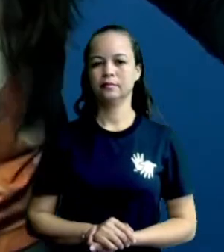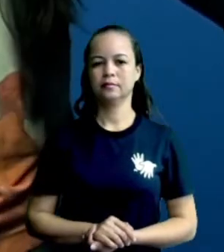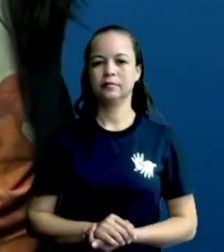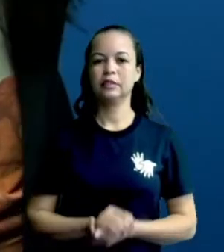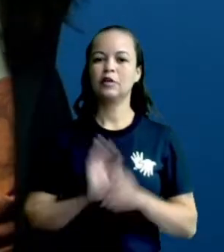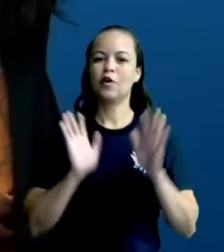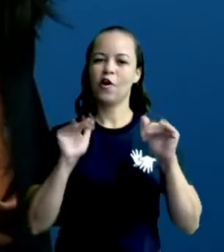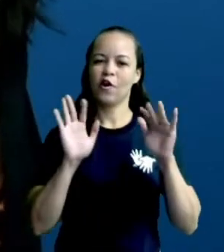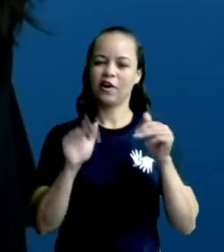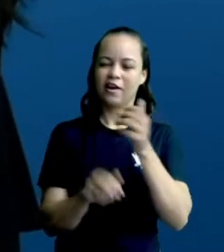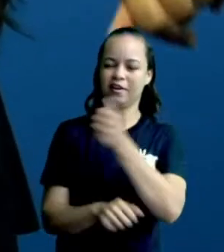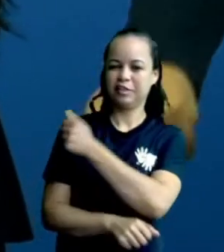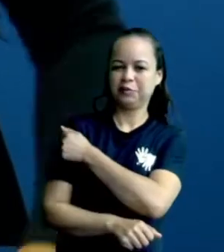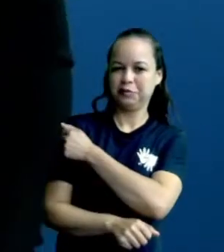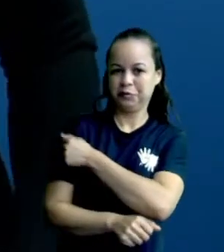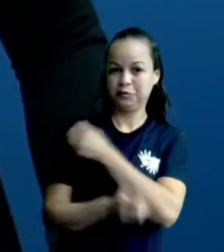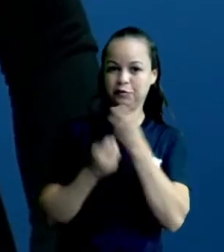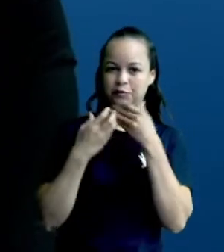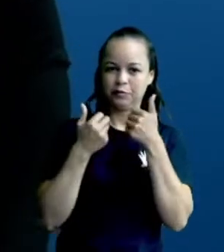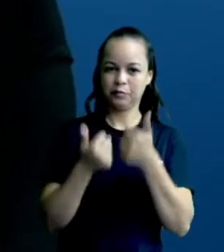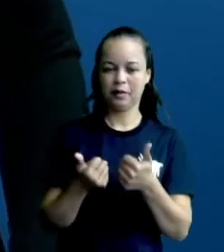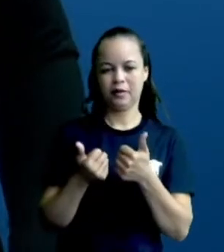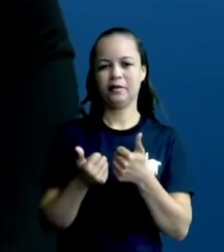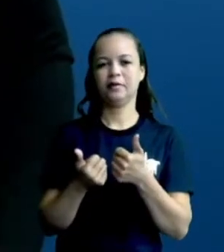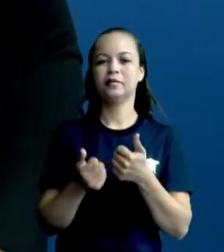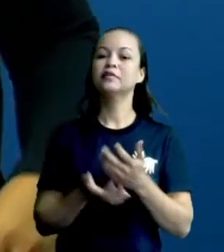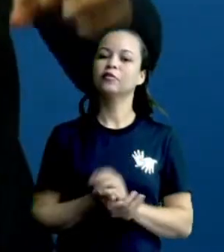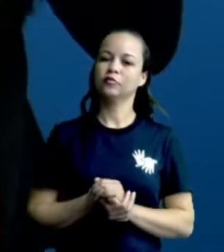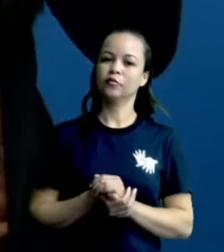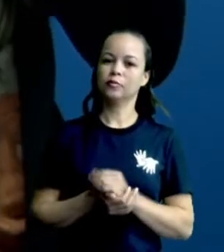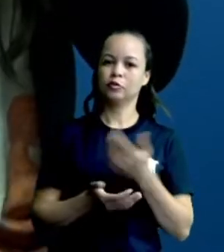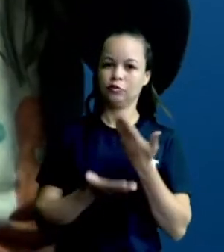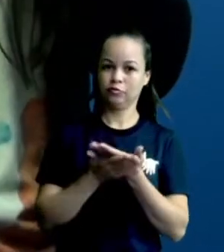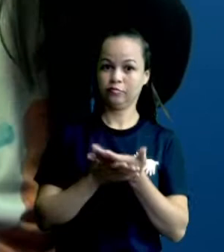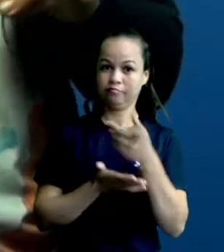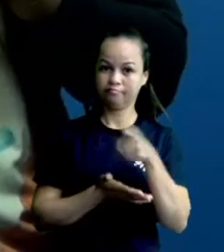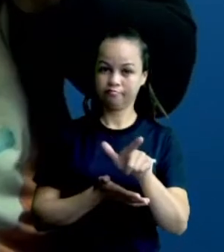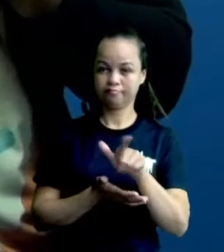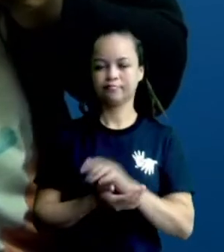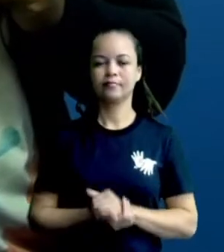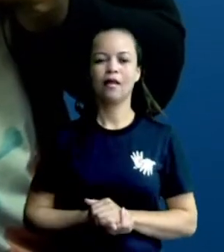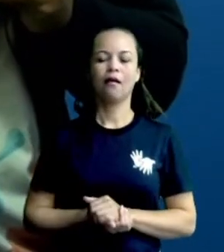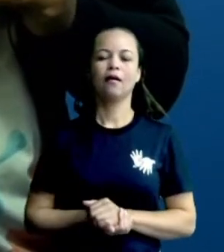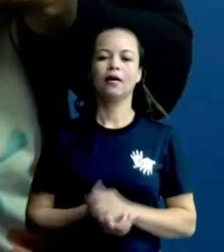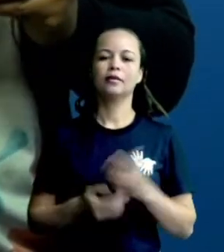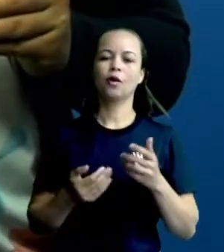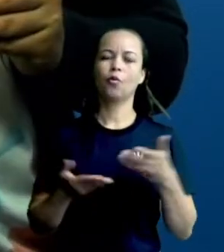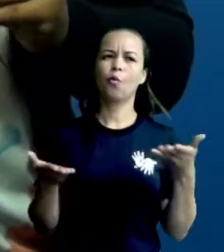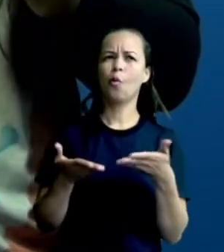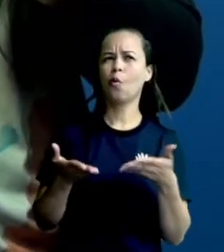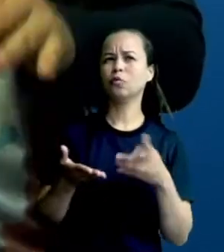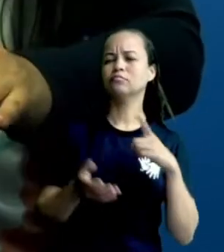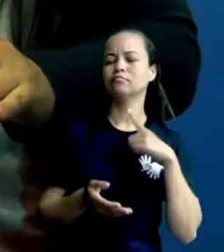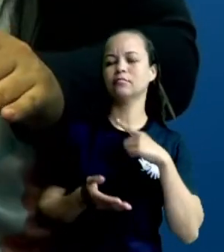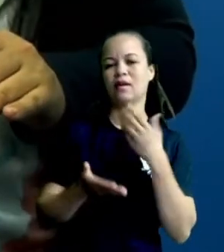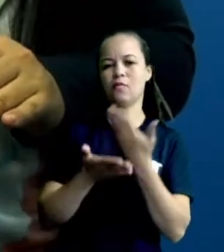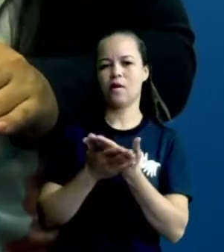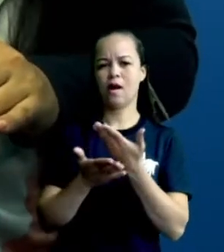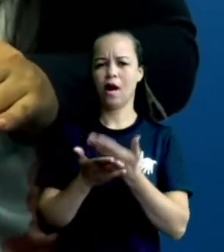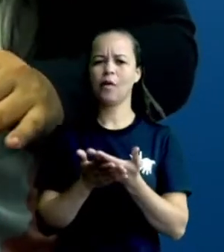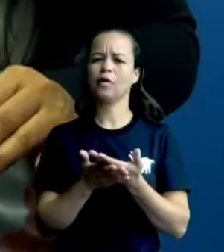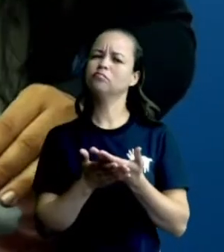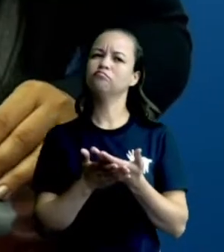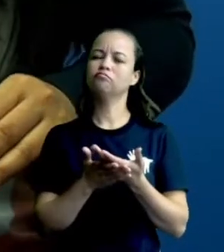Olá, meninas! Tudo bem? Pronto para mais uma aula? Então, hoje nós vamos ter uma aula um